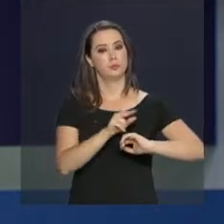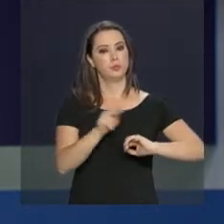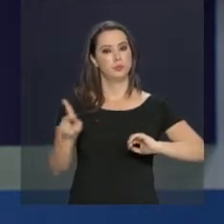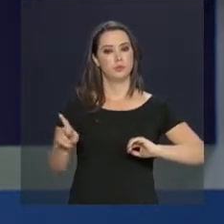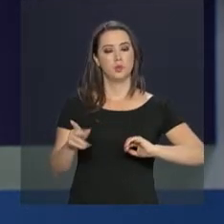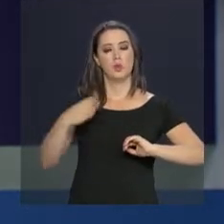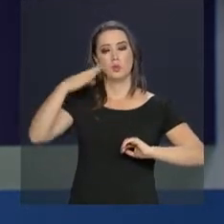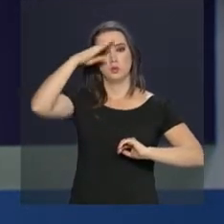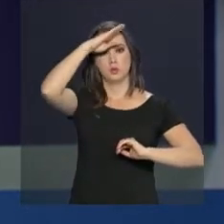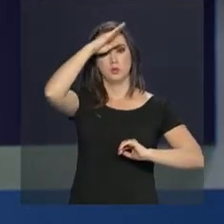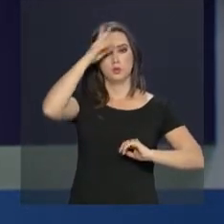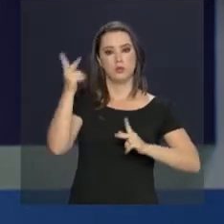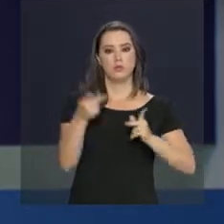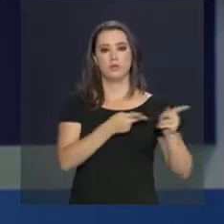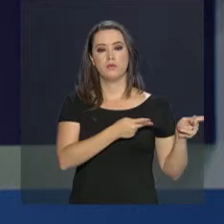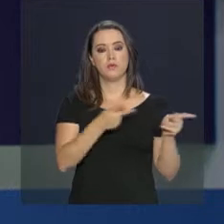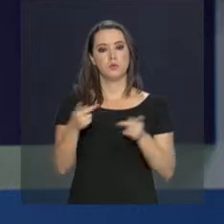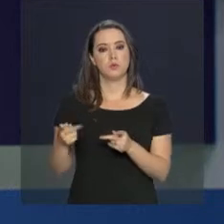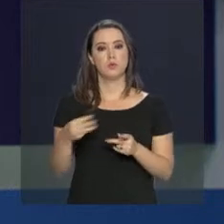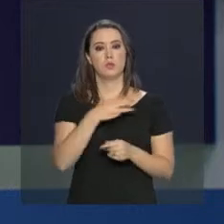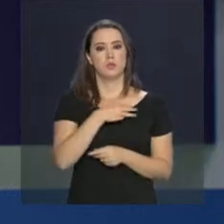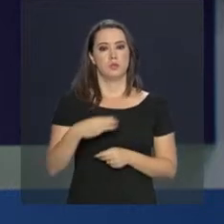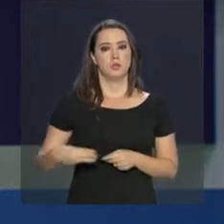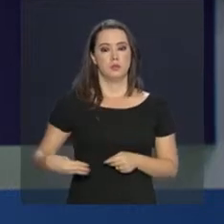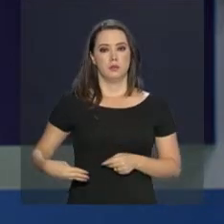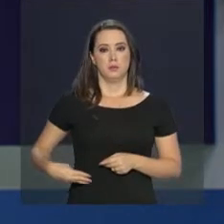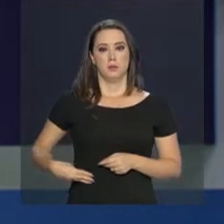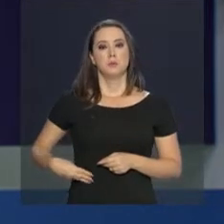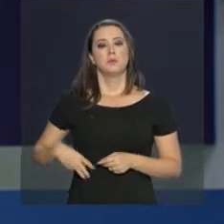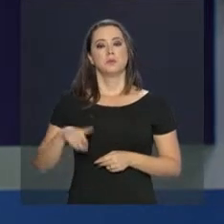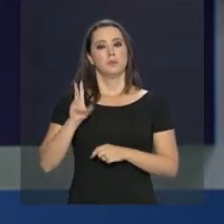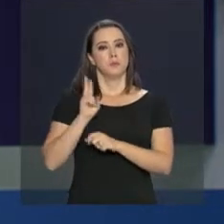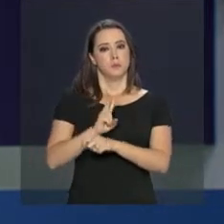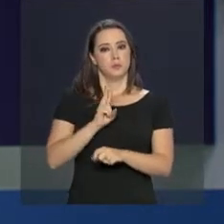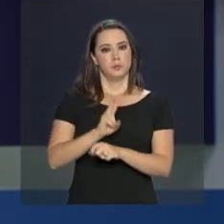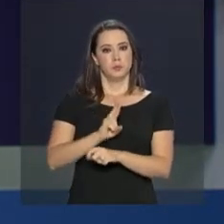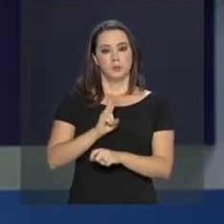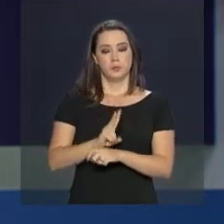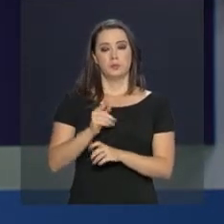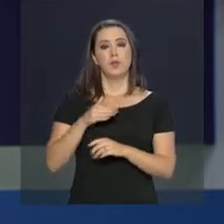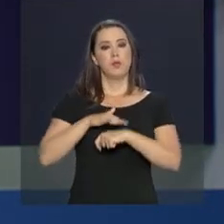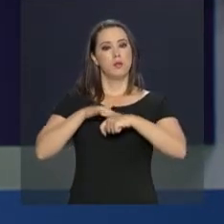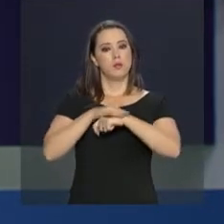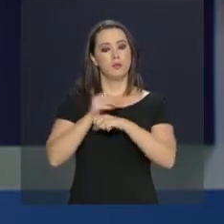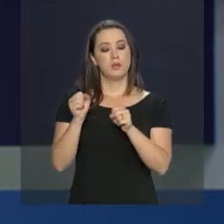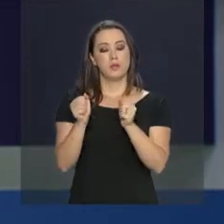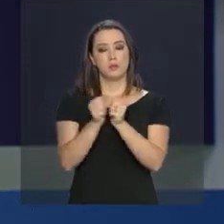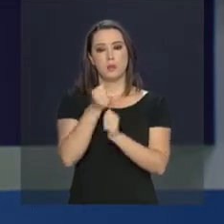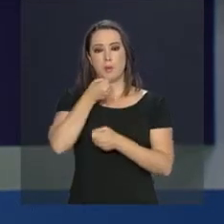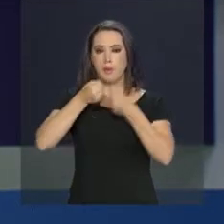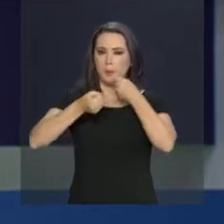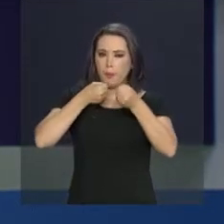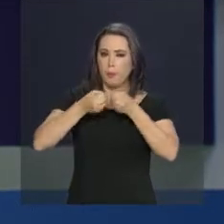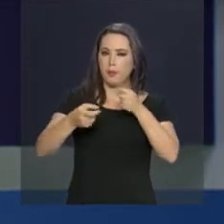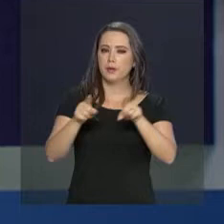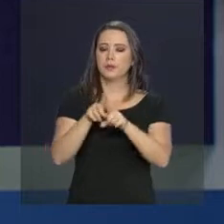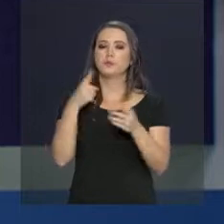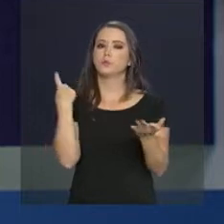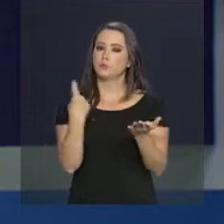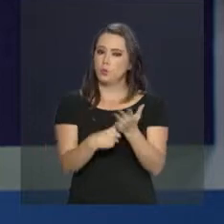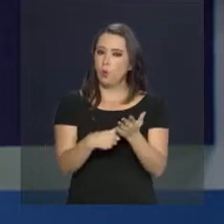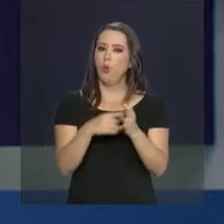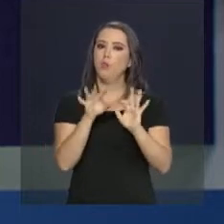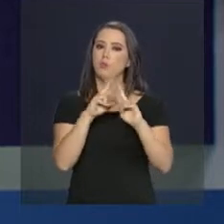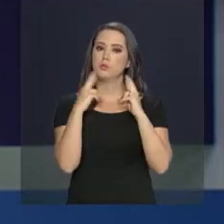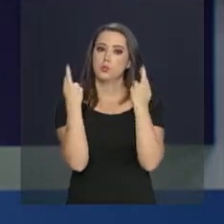presidente eleito jair bolsonaro visitou o ministro da defesa em conversa com os jornalistas bolsonaro confirmou uma